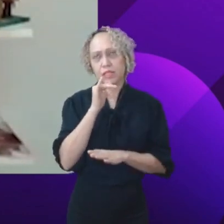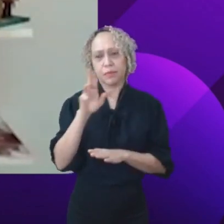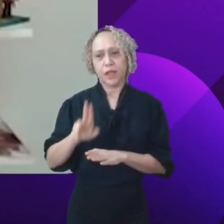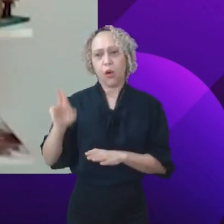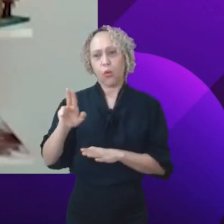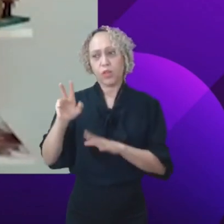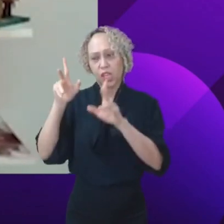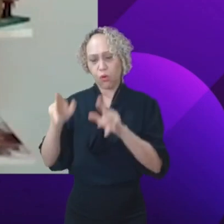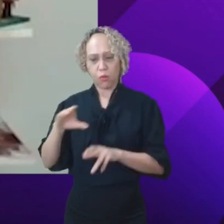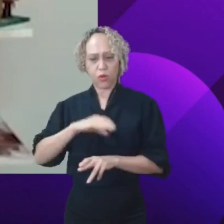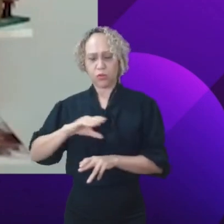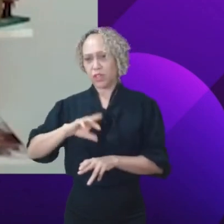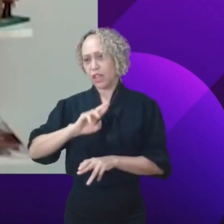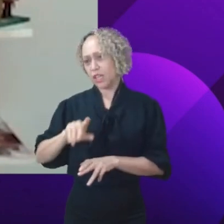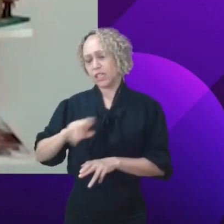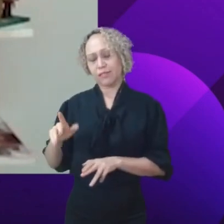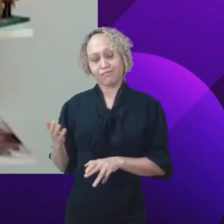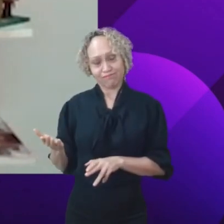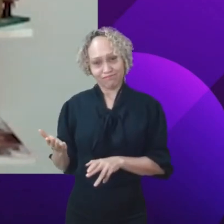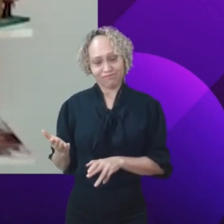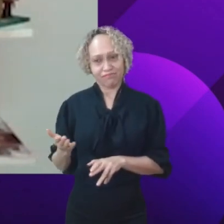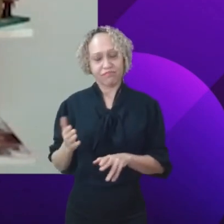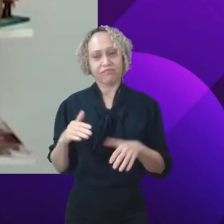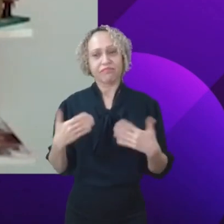a língua portuguesa. Né? Então,